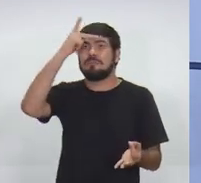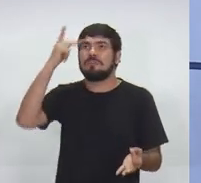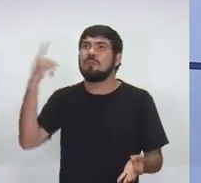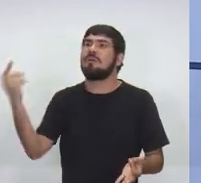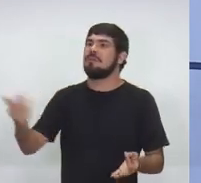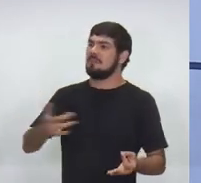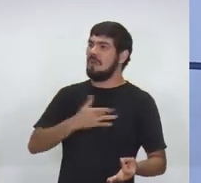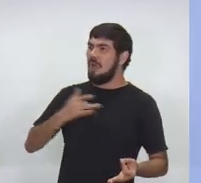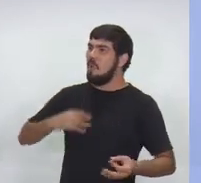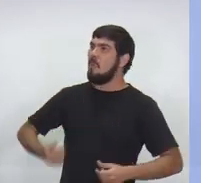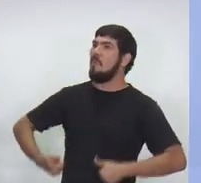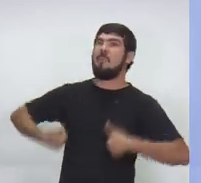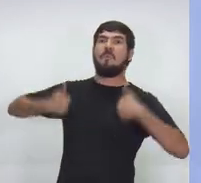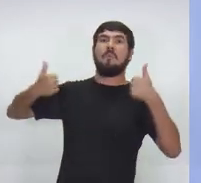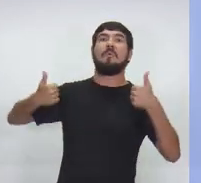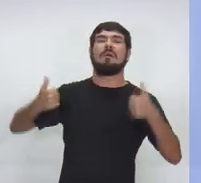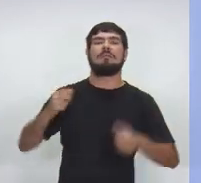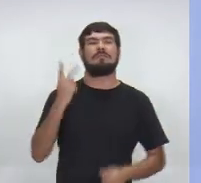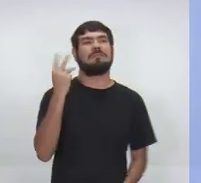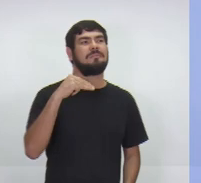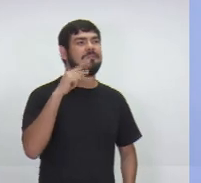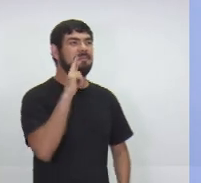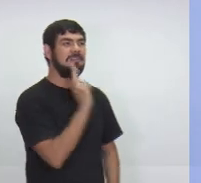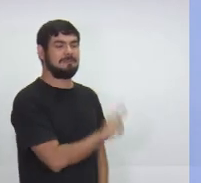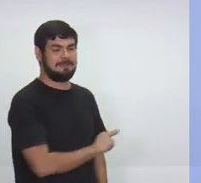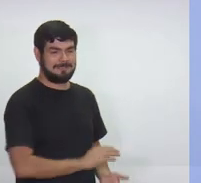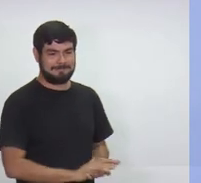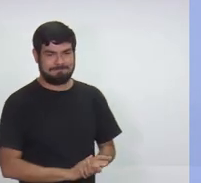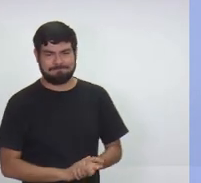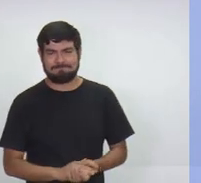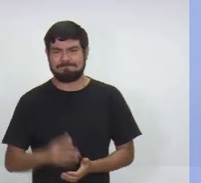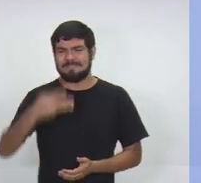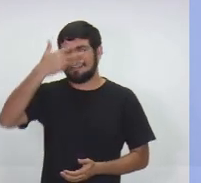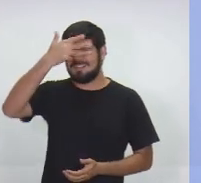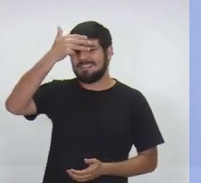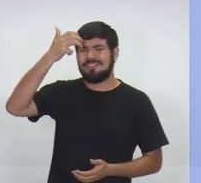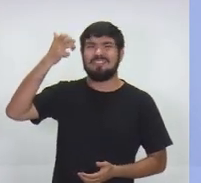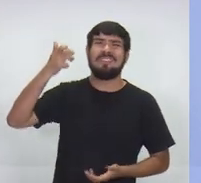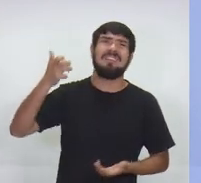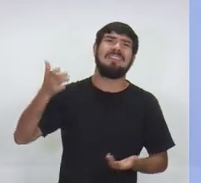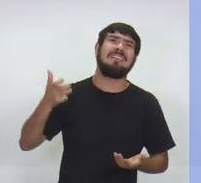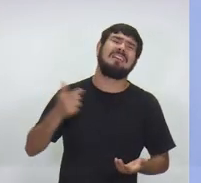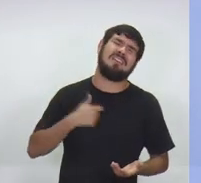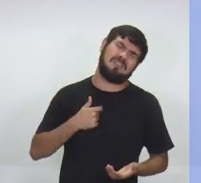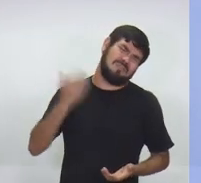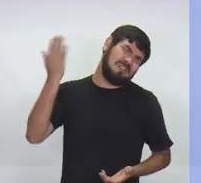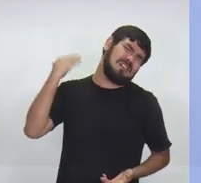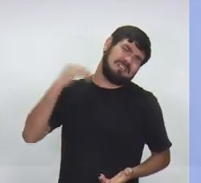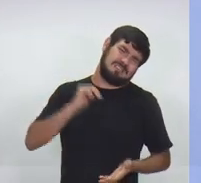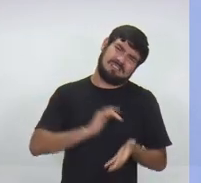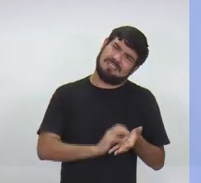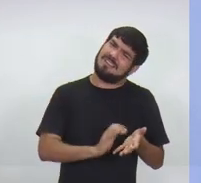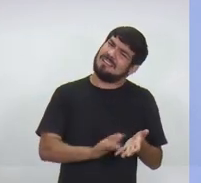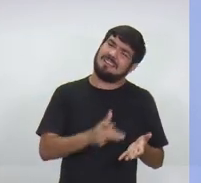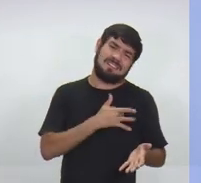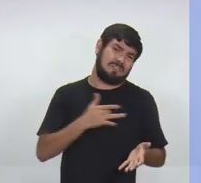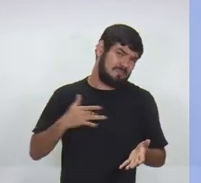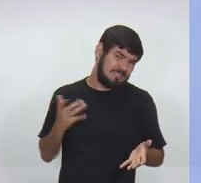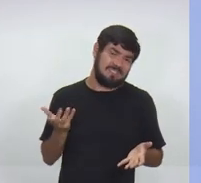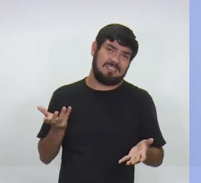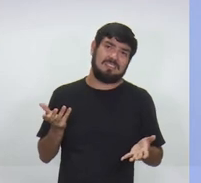qualidade dois minutos para sua resposta à candidata havia atividade meio da secretaria de saúde do estado é muito fechado